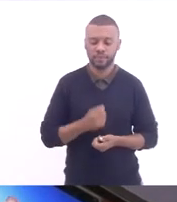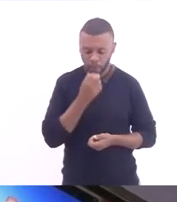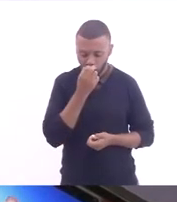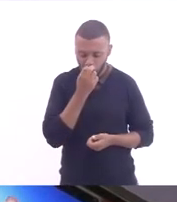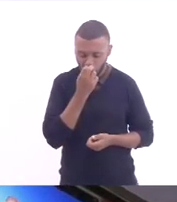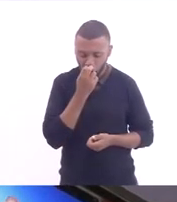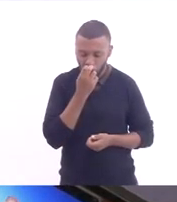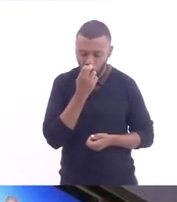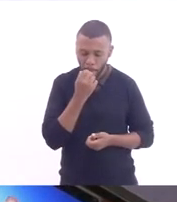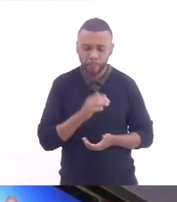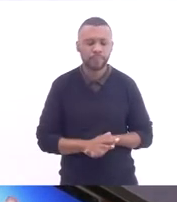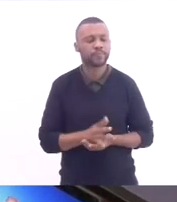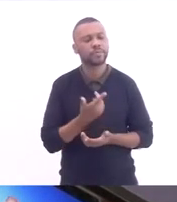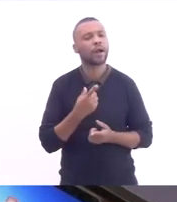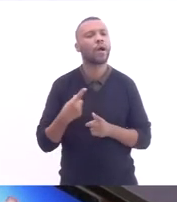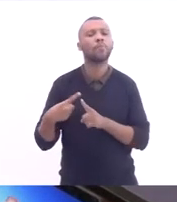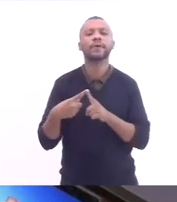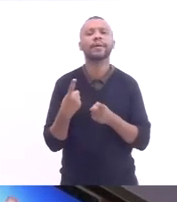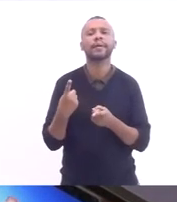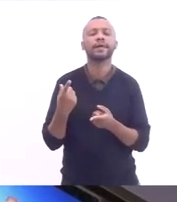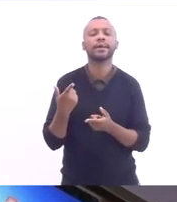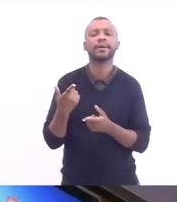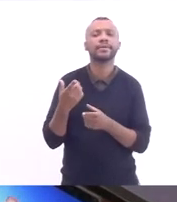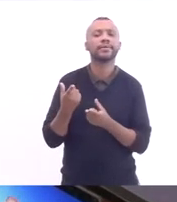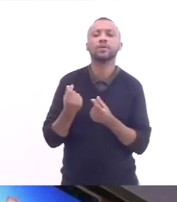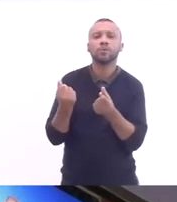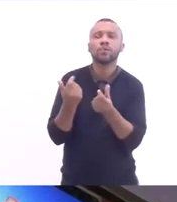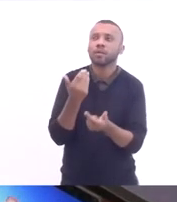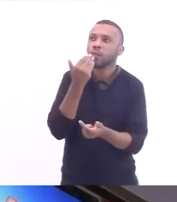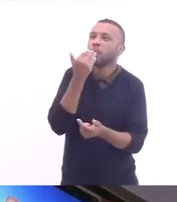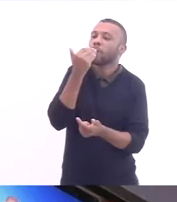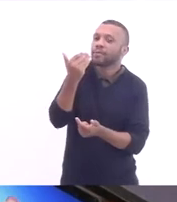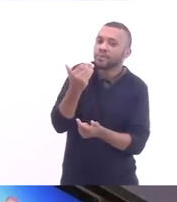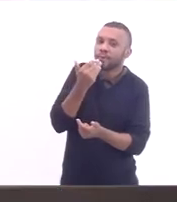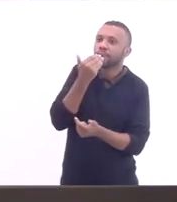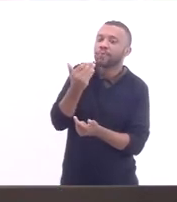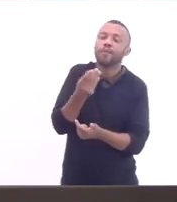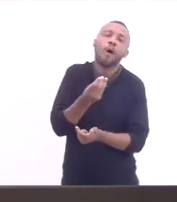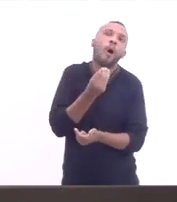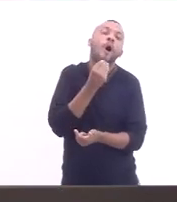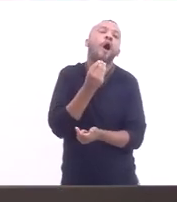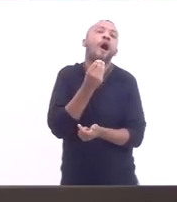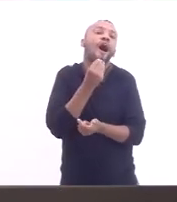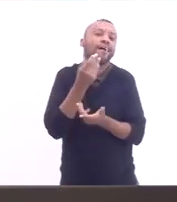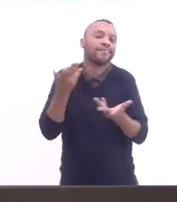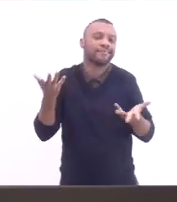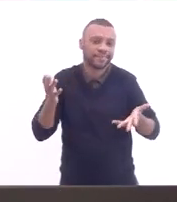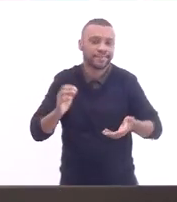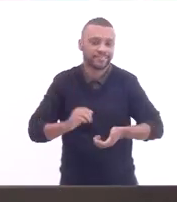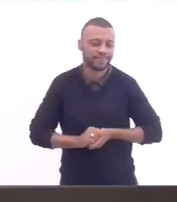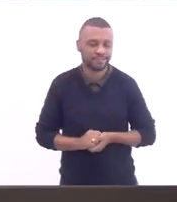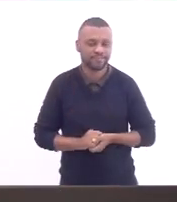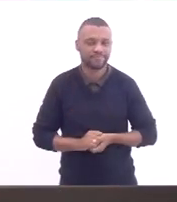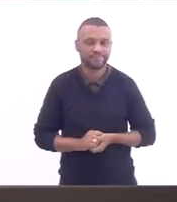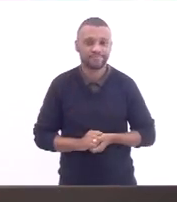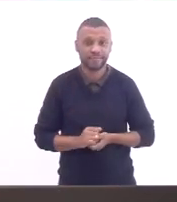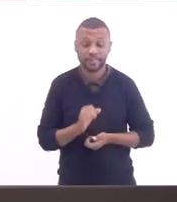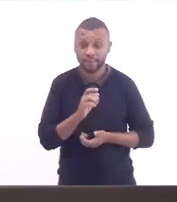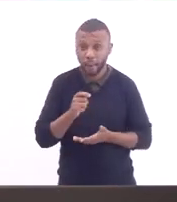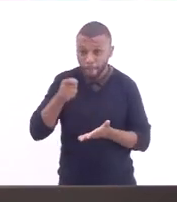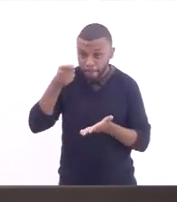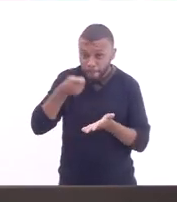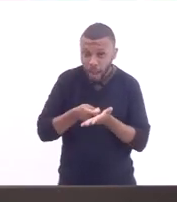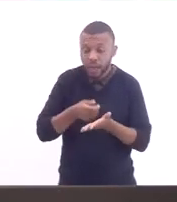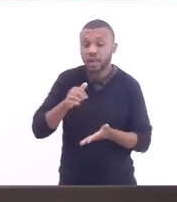Por que esse número, né? Que eu fiquei pedindo. Por questões óbvias, né, deputado Eliomar? Você paga de